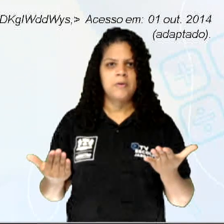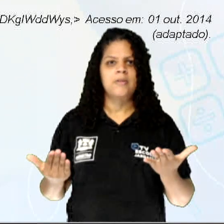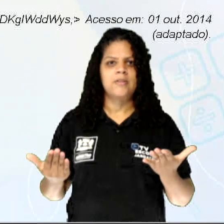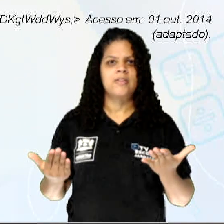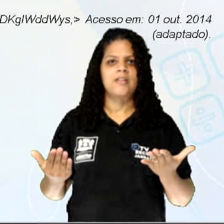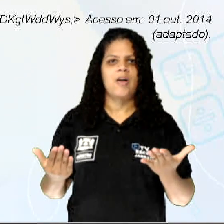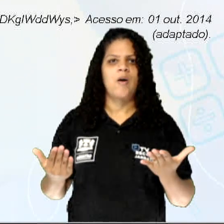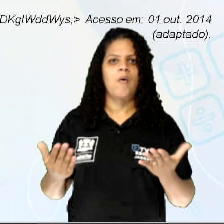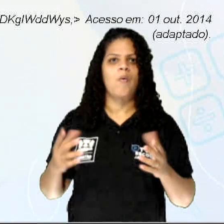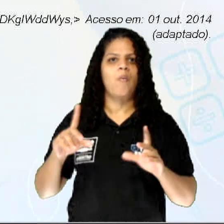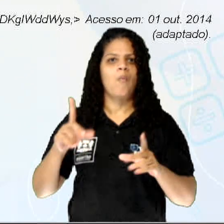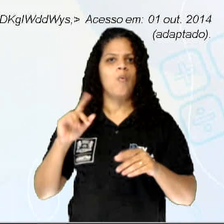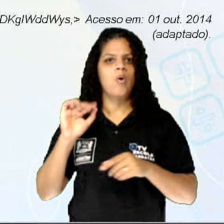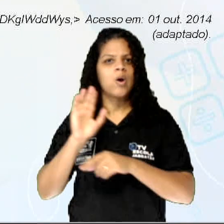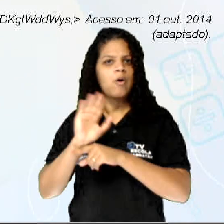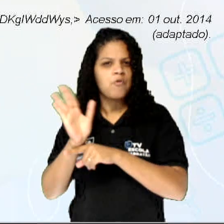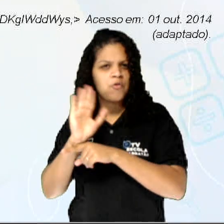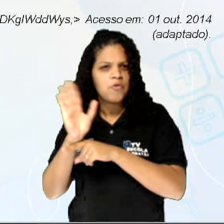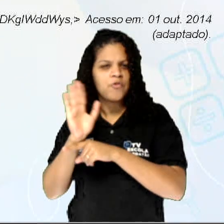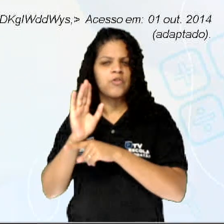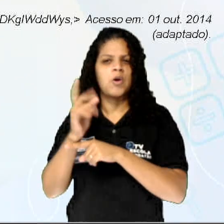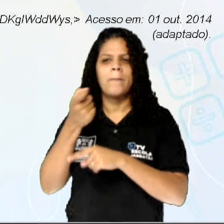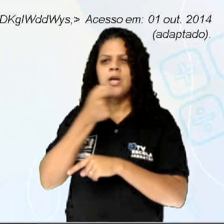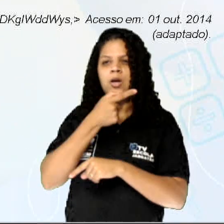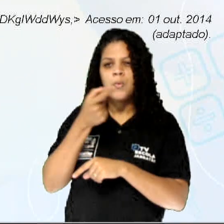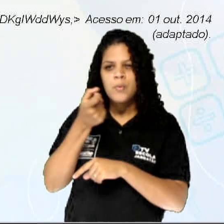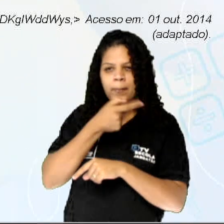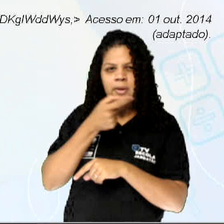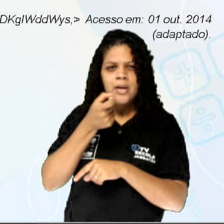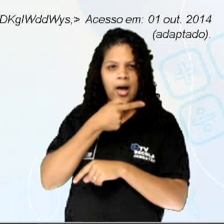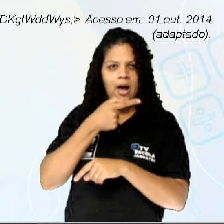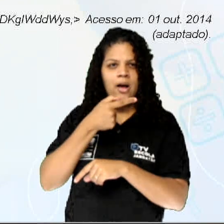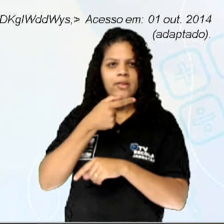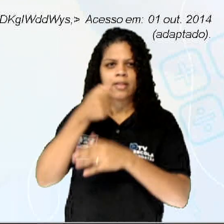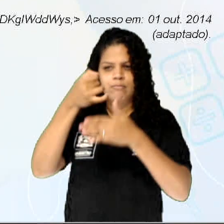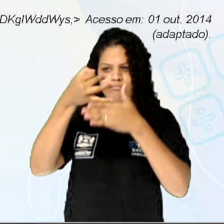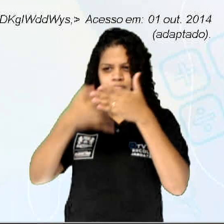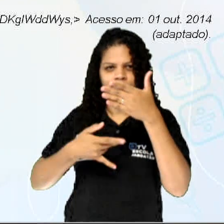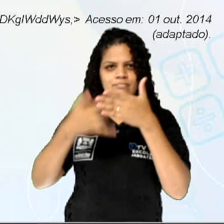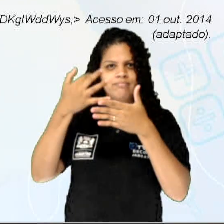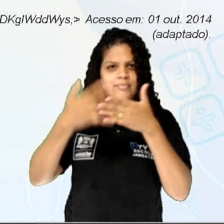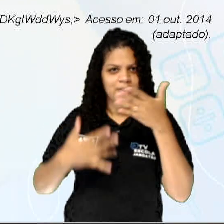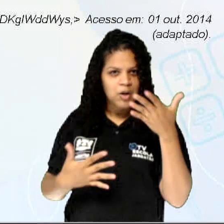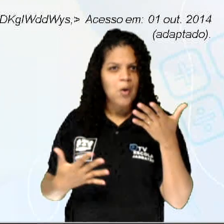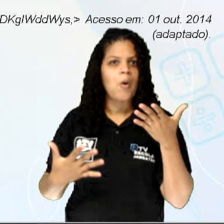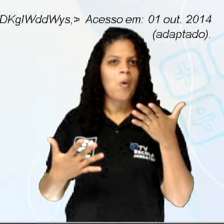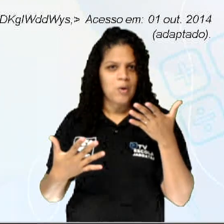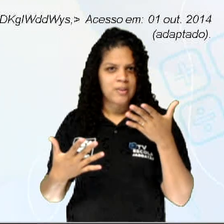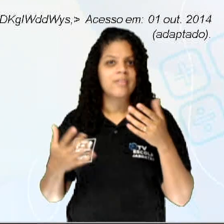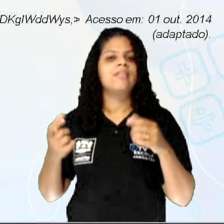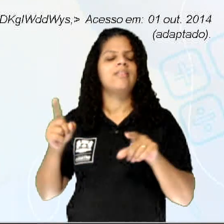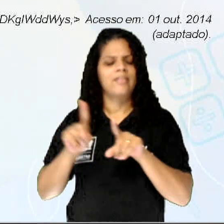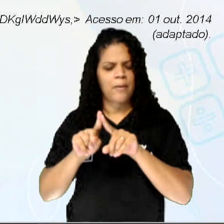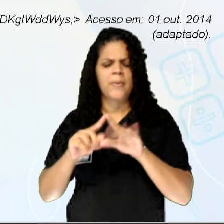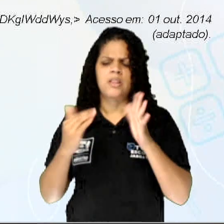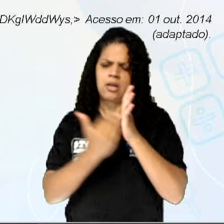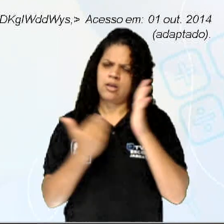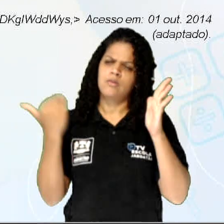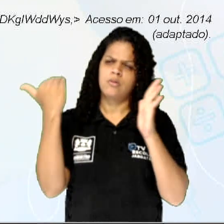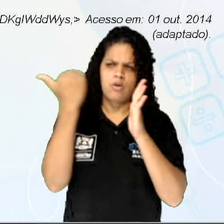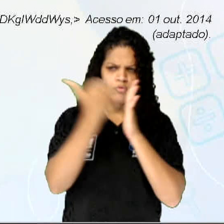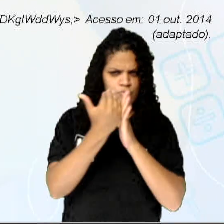tema quente dentro de um longa de humor é bem sucedida, apesar de alguns exageros característicos das